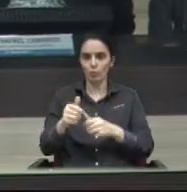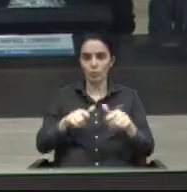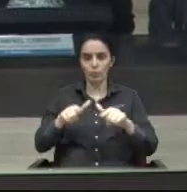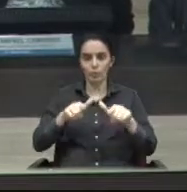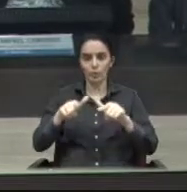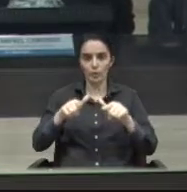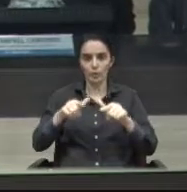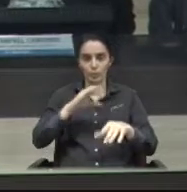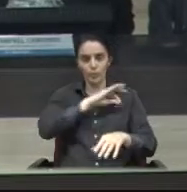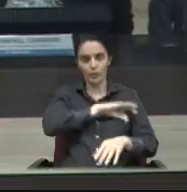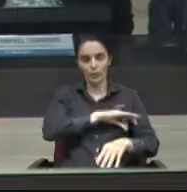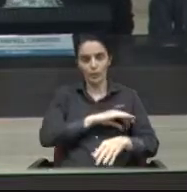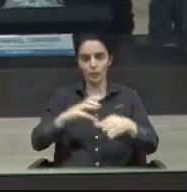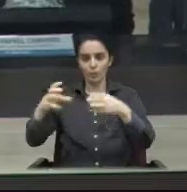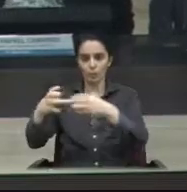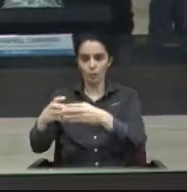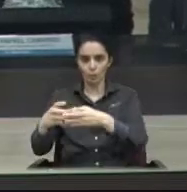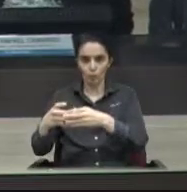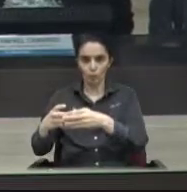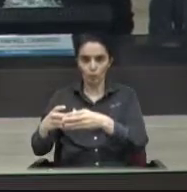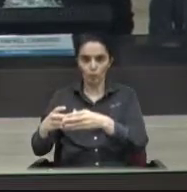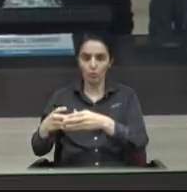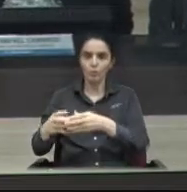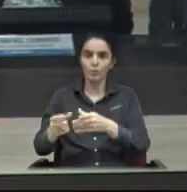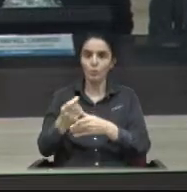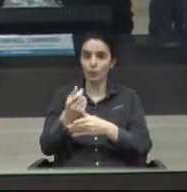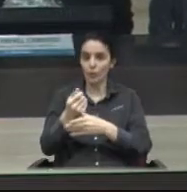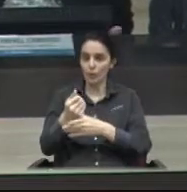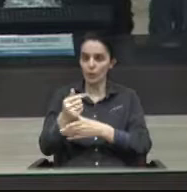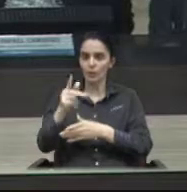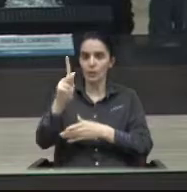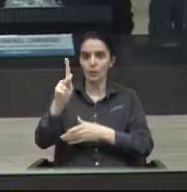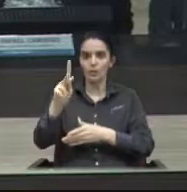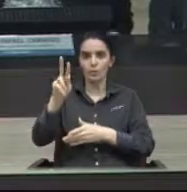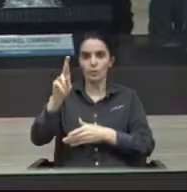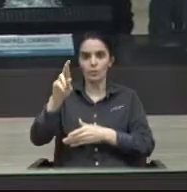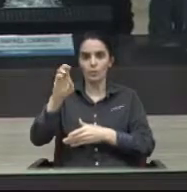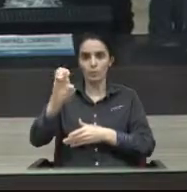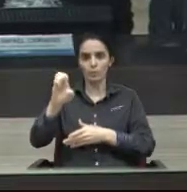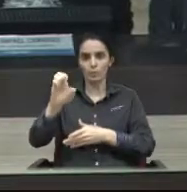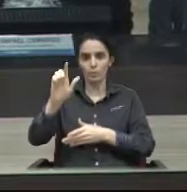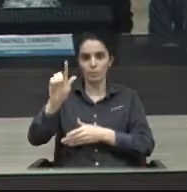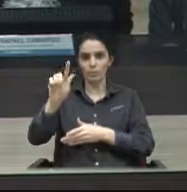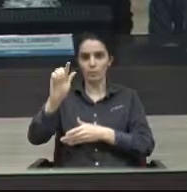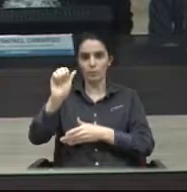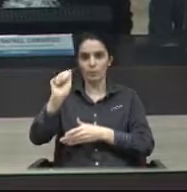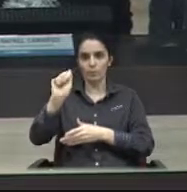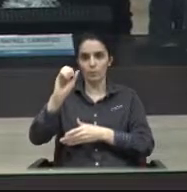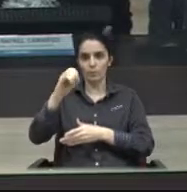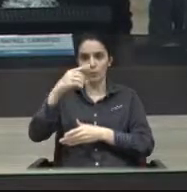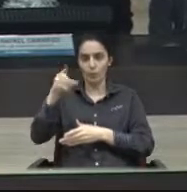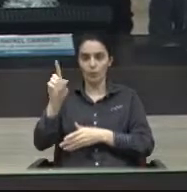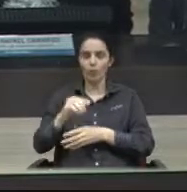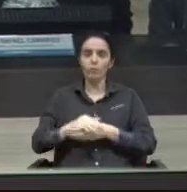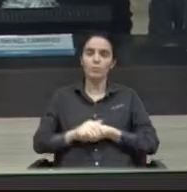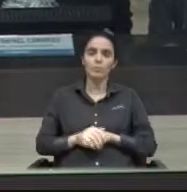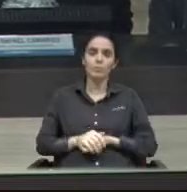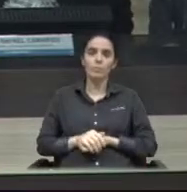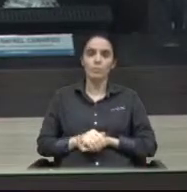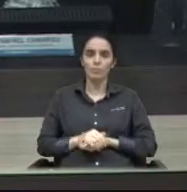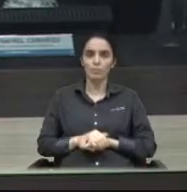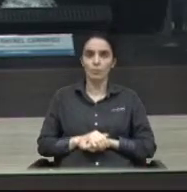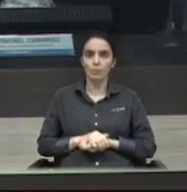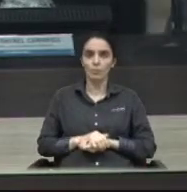respectivas gratificações dos membros das comissões de licitação e de apoio, pregão e da outras